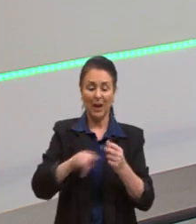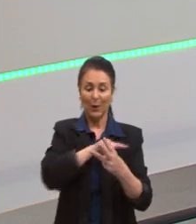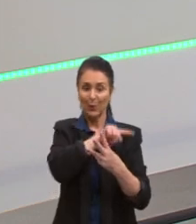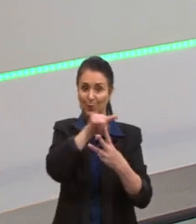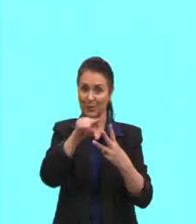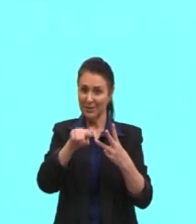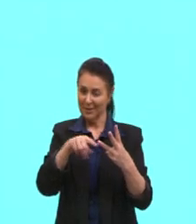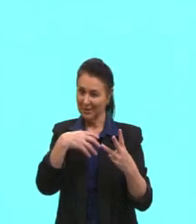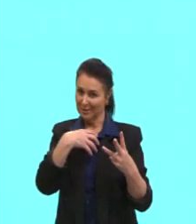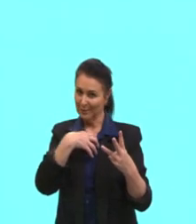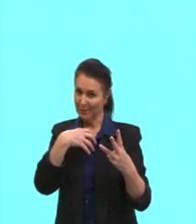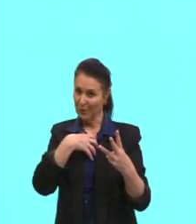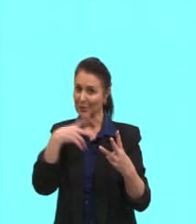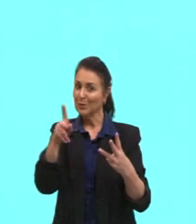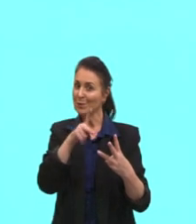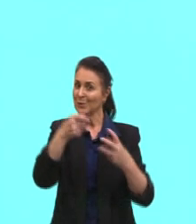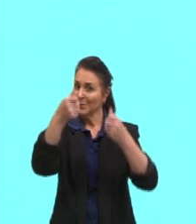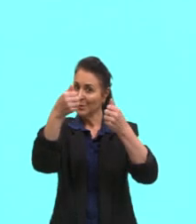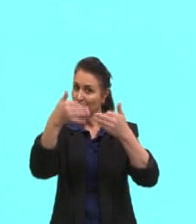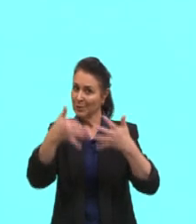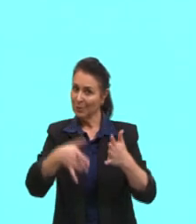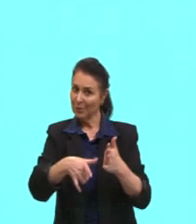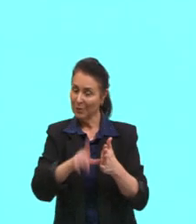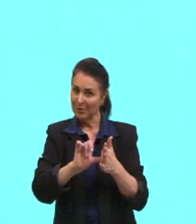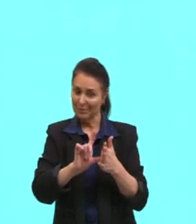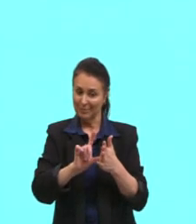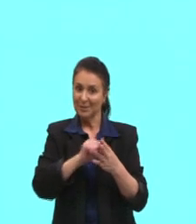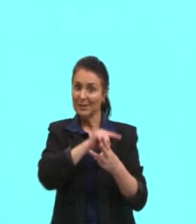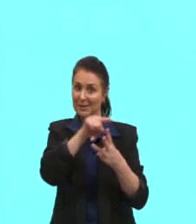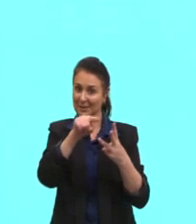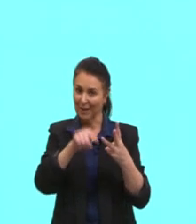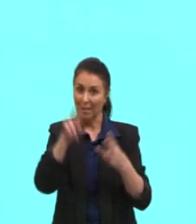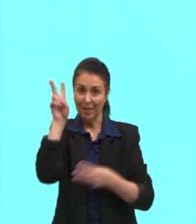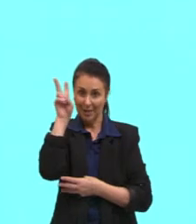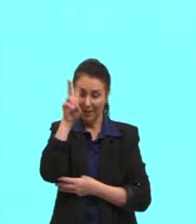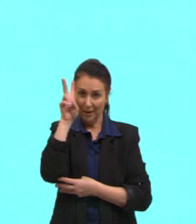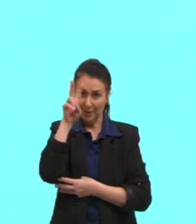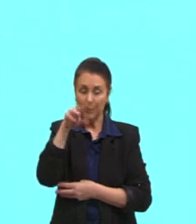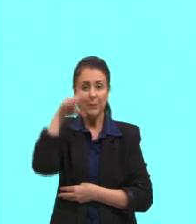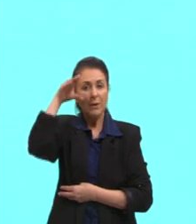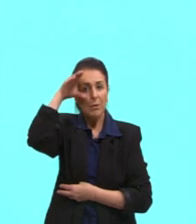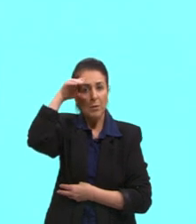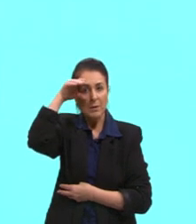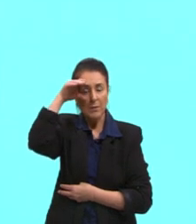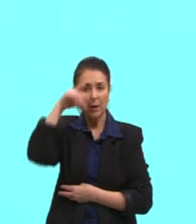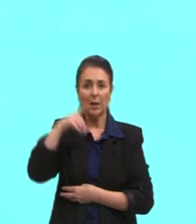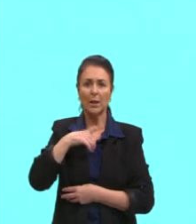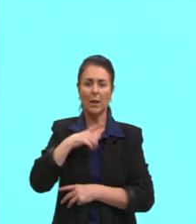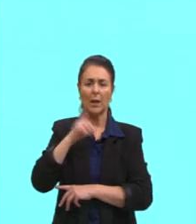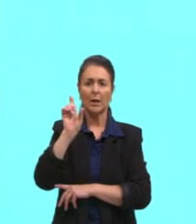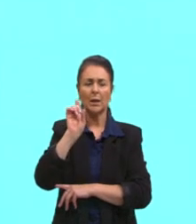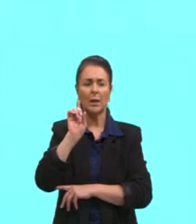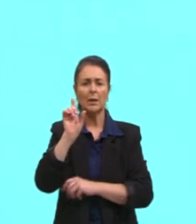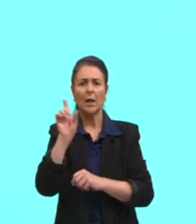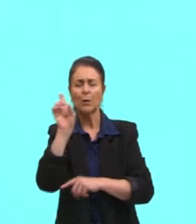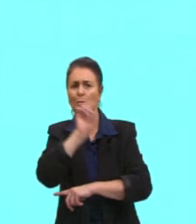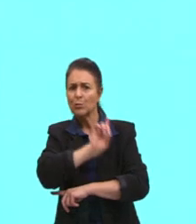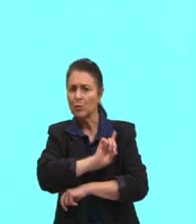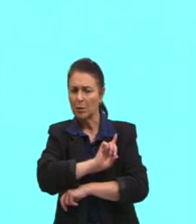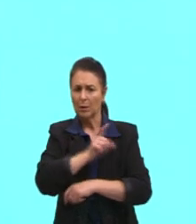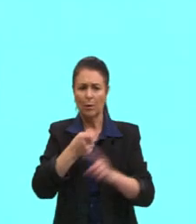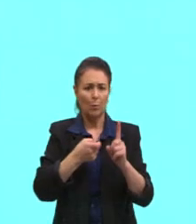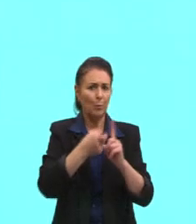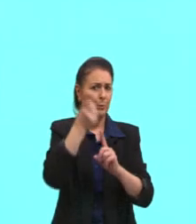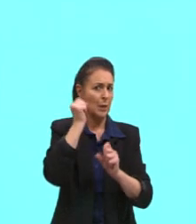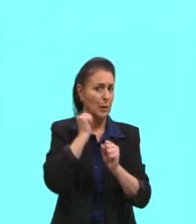skin e querem Ok e protection bom eu tenho que observar que eu tenho a data que eu tenho observado que eu tenho a